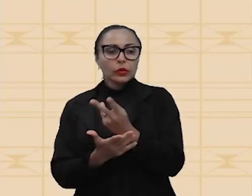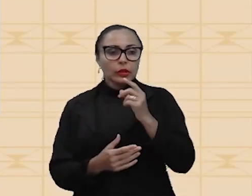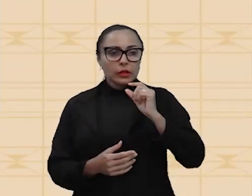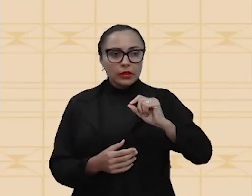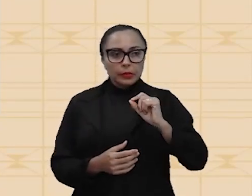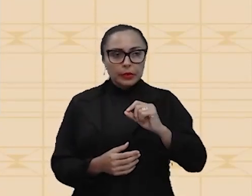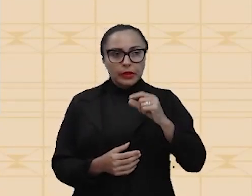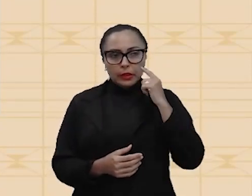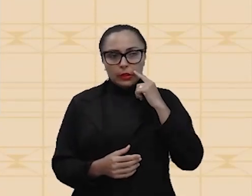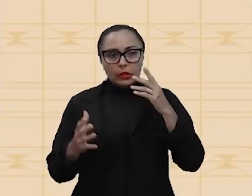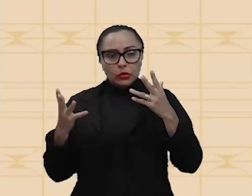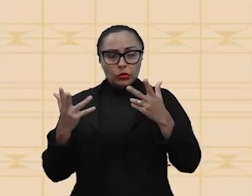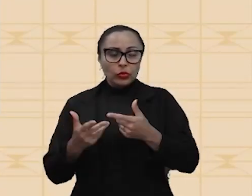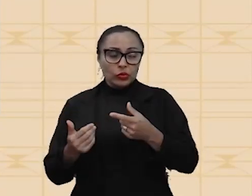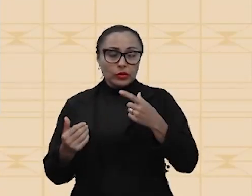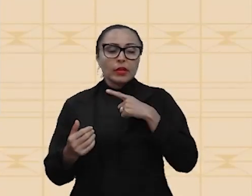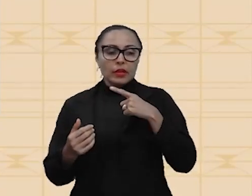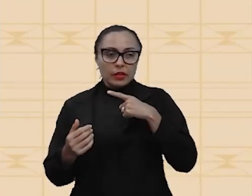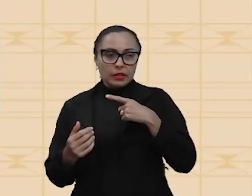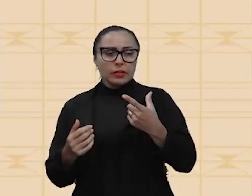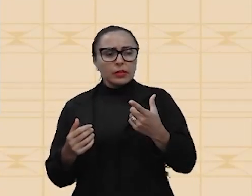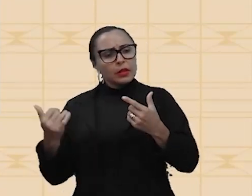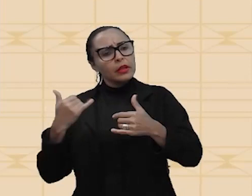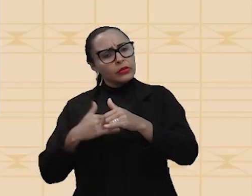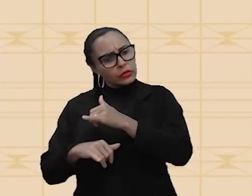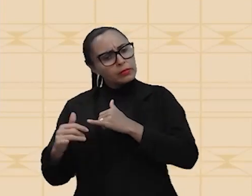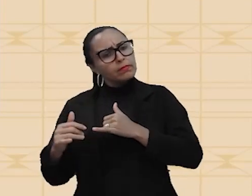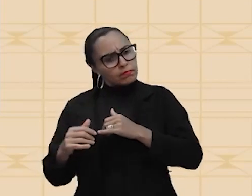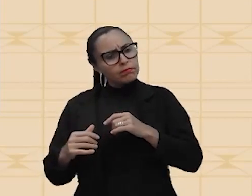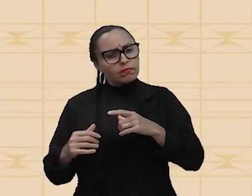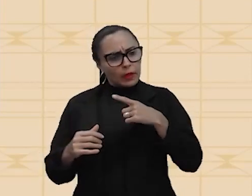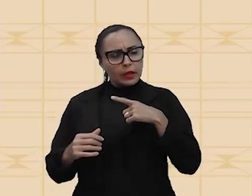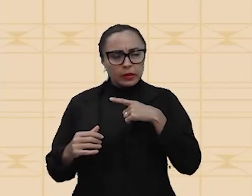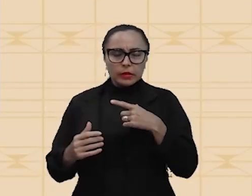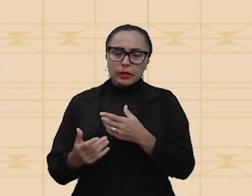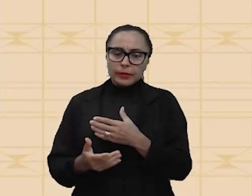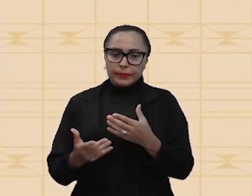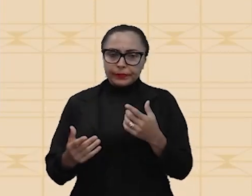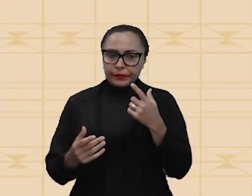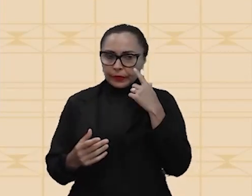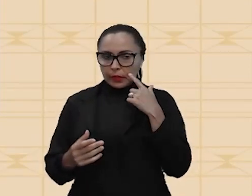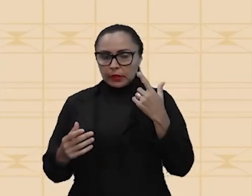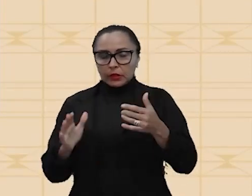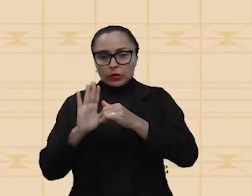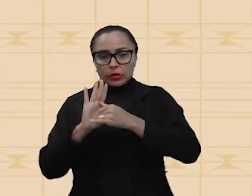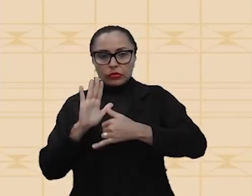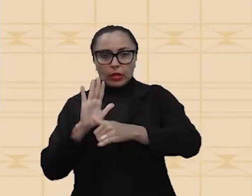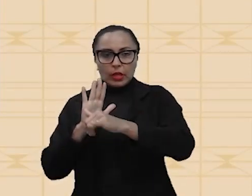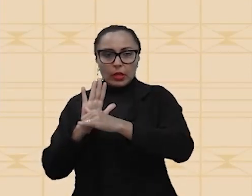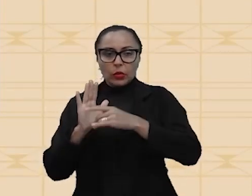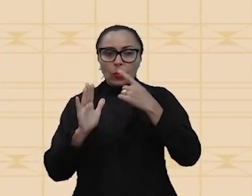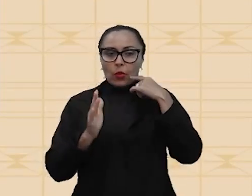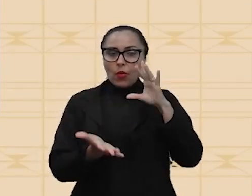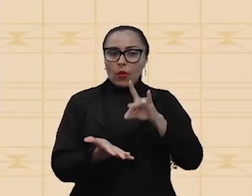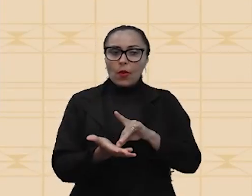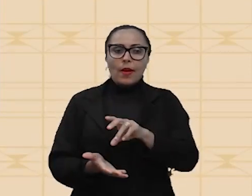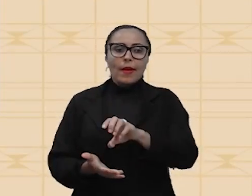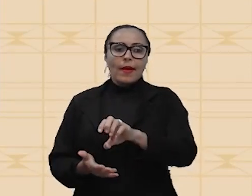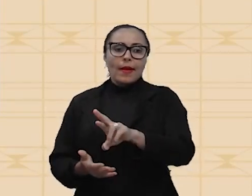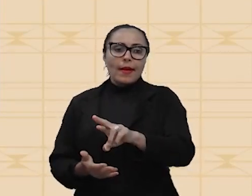vai ter uma dissipação de energia, passando a ser chamado de gerador real. Nesse caso, nós vamos colocar uma